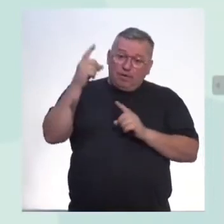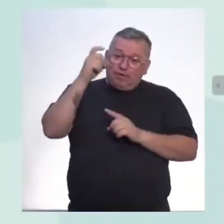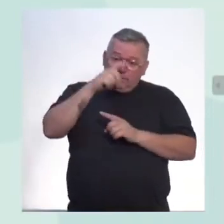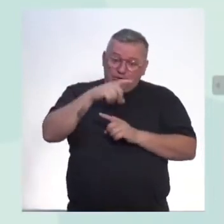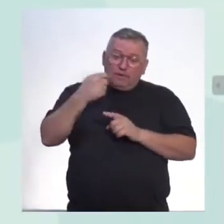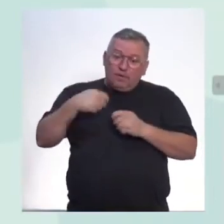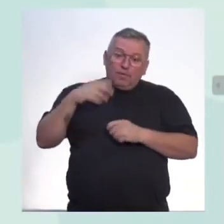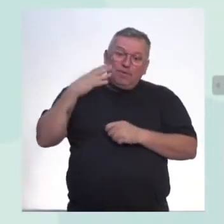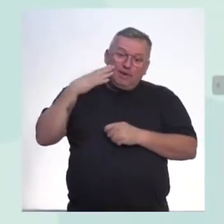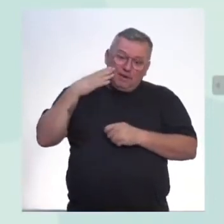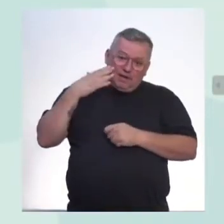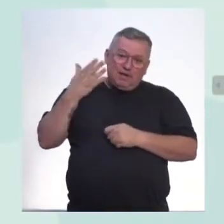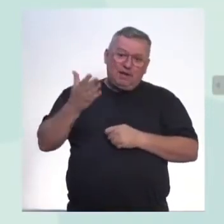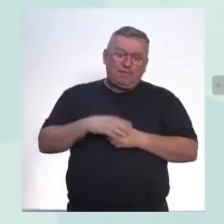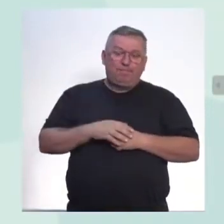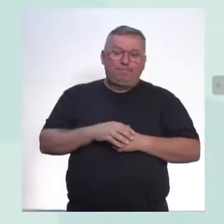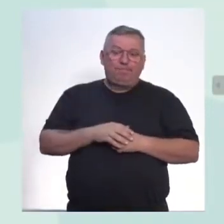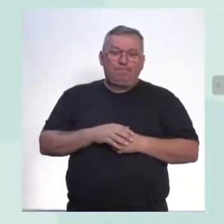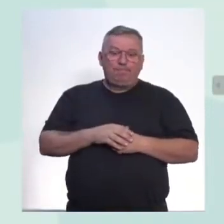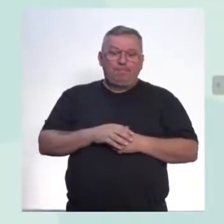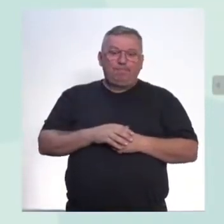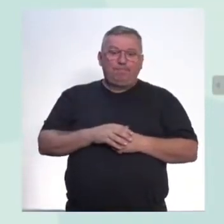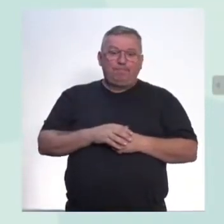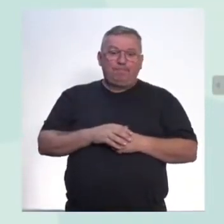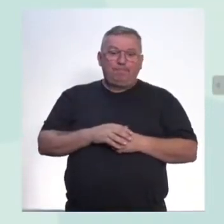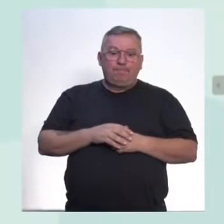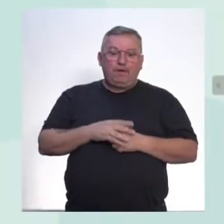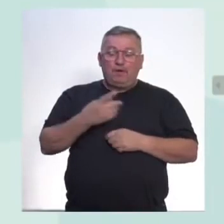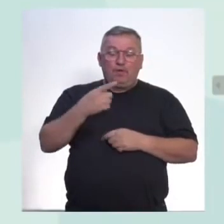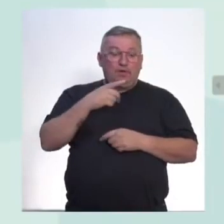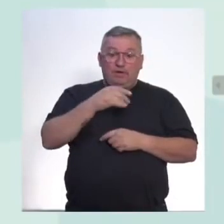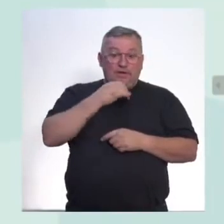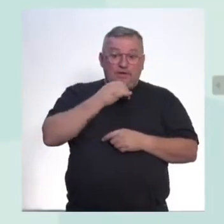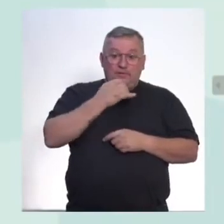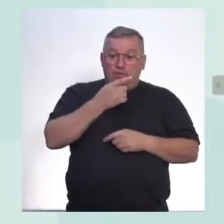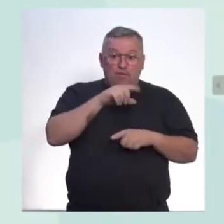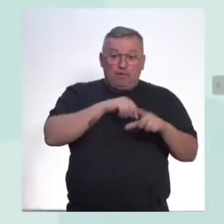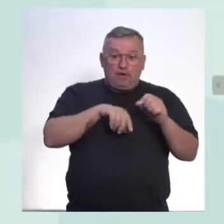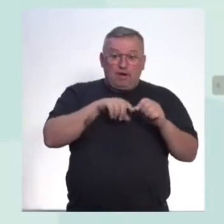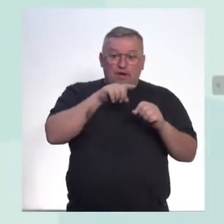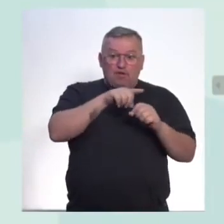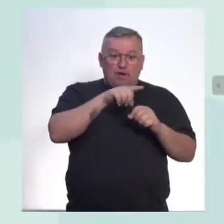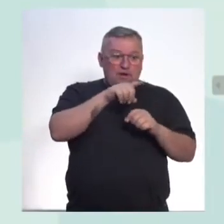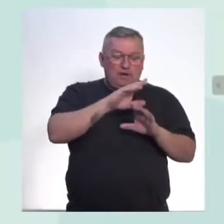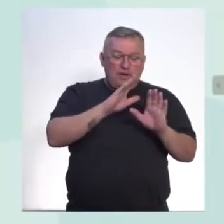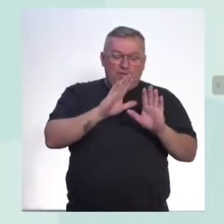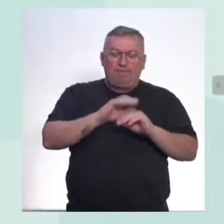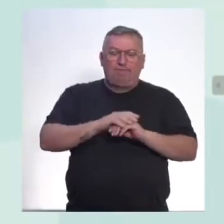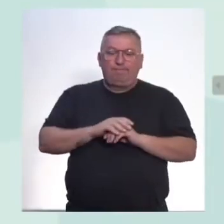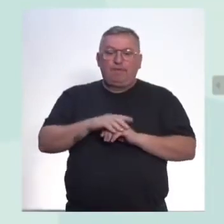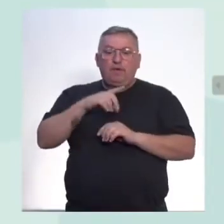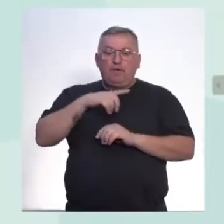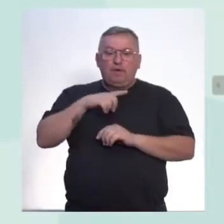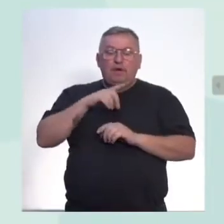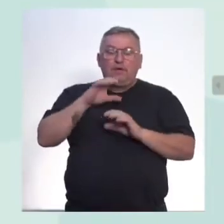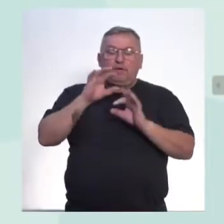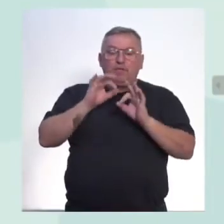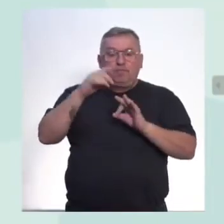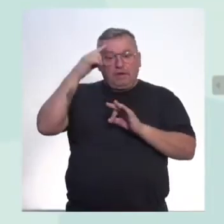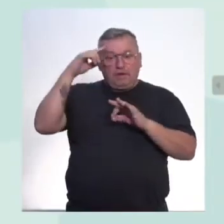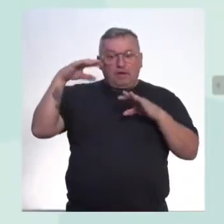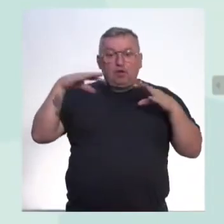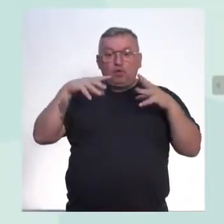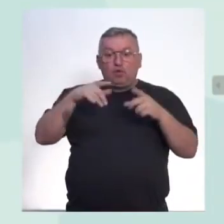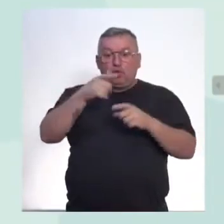O professor tem que dar aula para todo mundo. Essa é a ideia. Não dá para escolher, eu quero dar aula para X, para Y. Não, não é assim. Tá? Então, a gente tem que